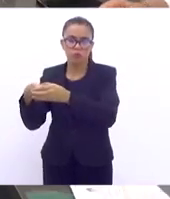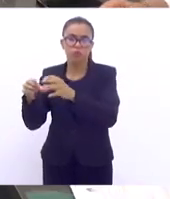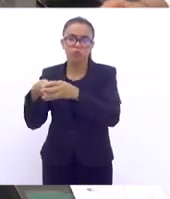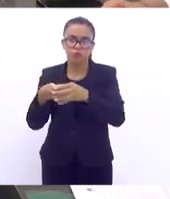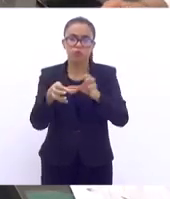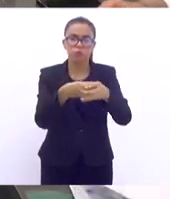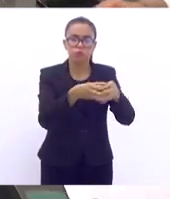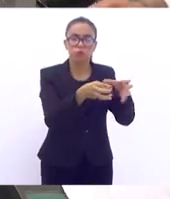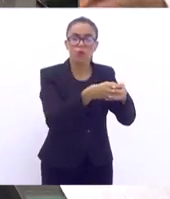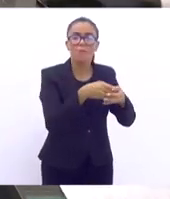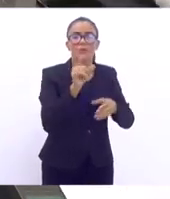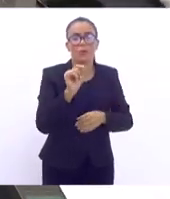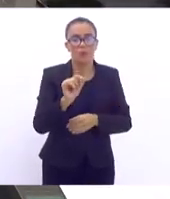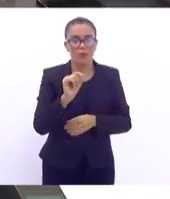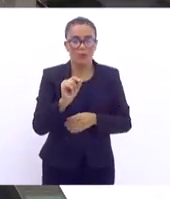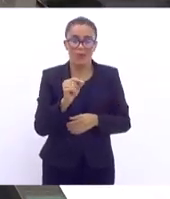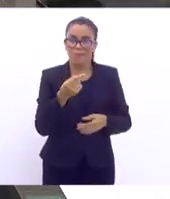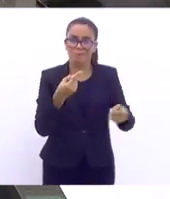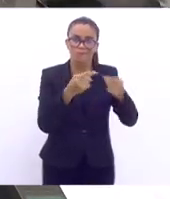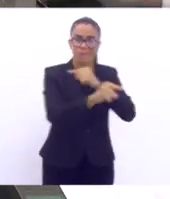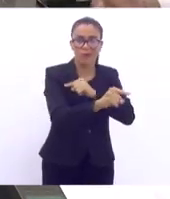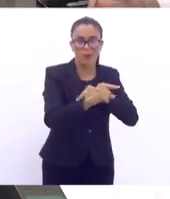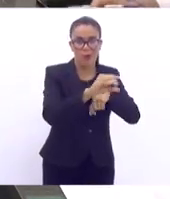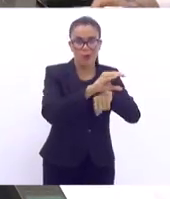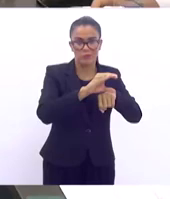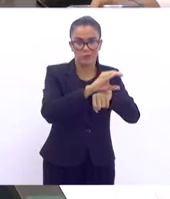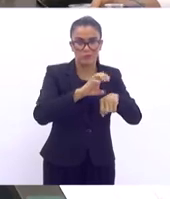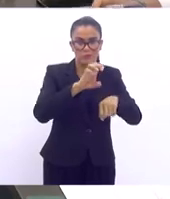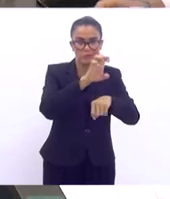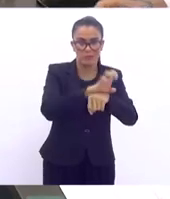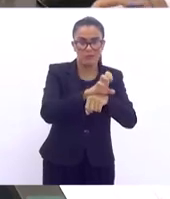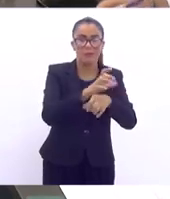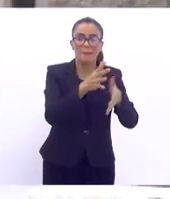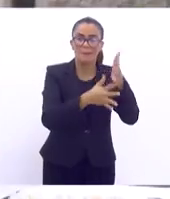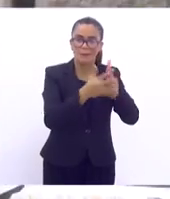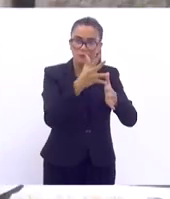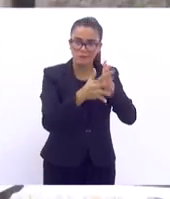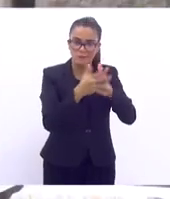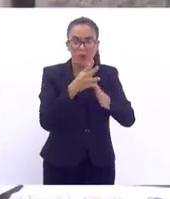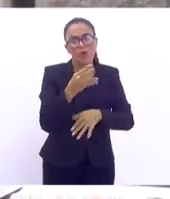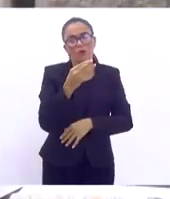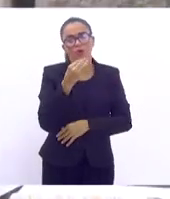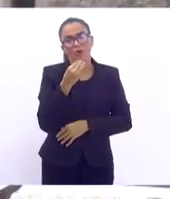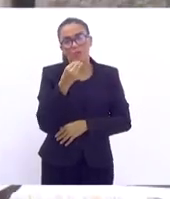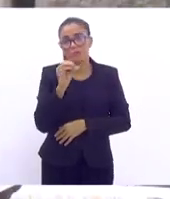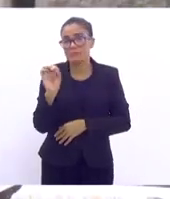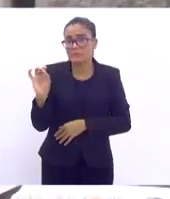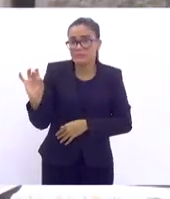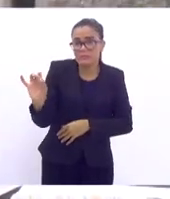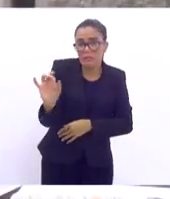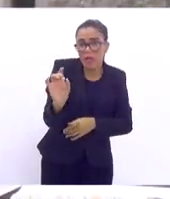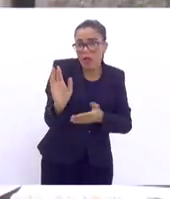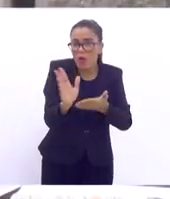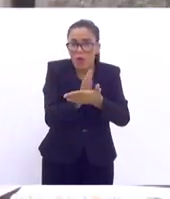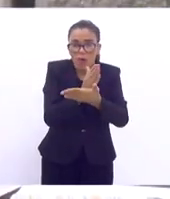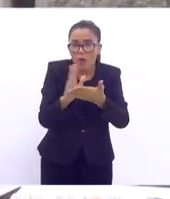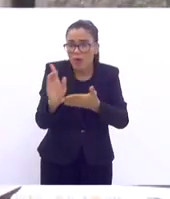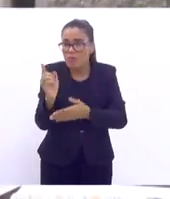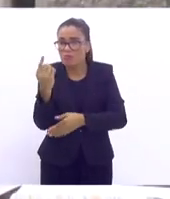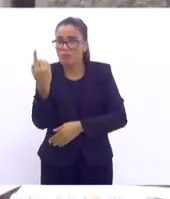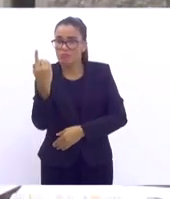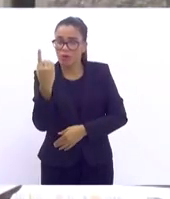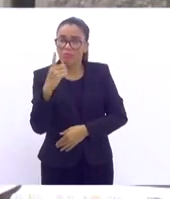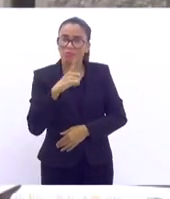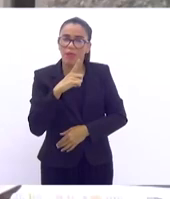relacionados às inconstitucionalidades e as prejudicabilidade obviamente se algum Deputado presente tiver um projeto seu